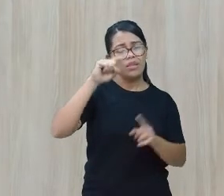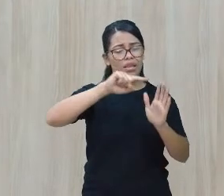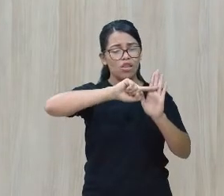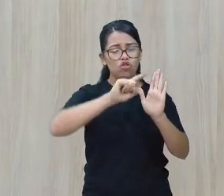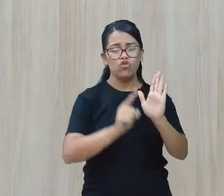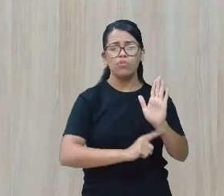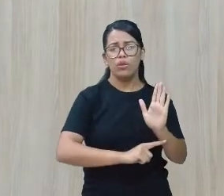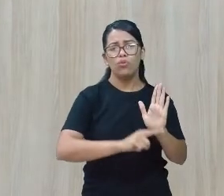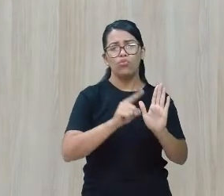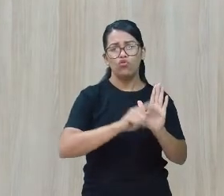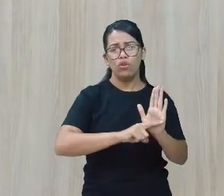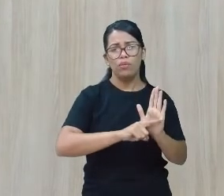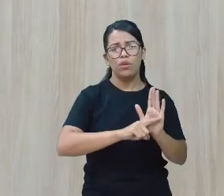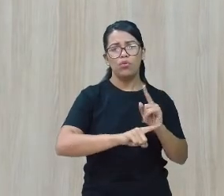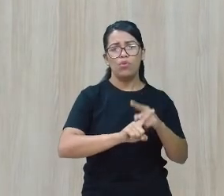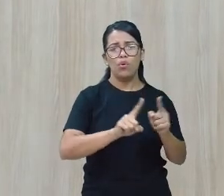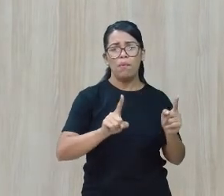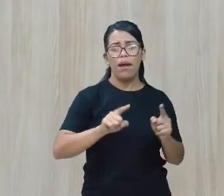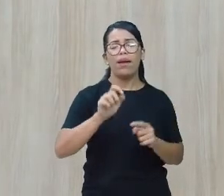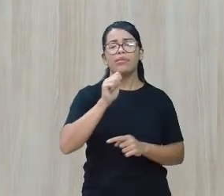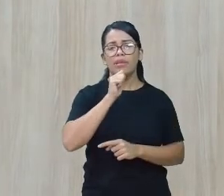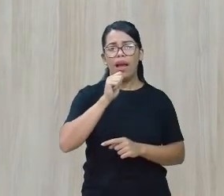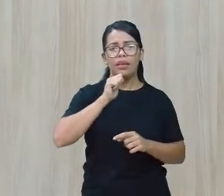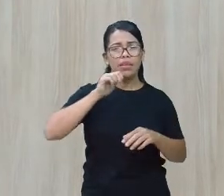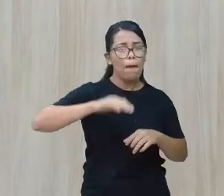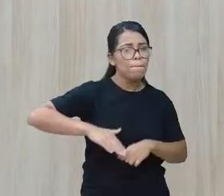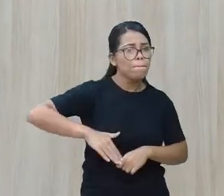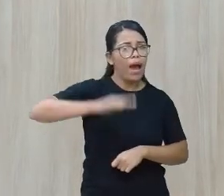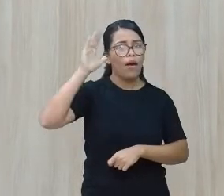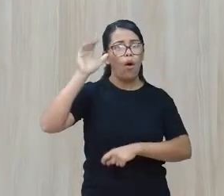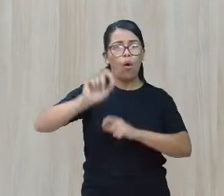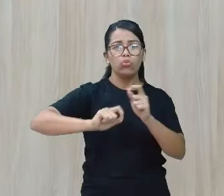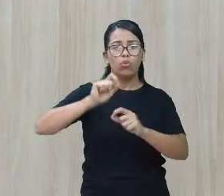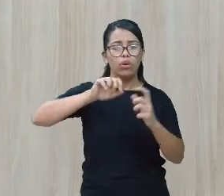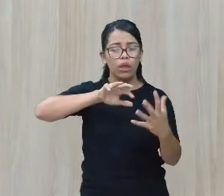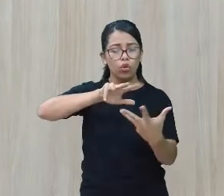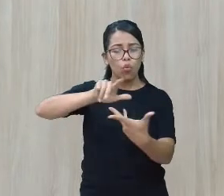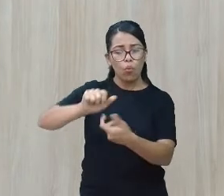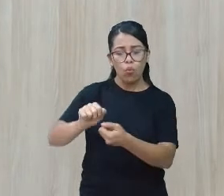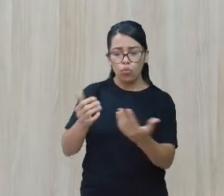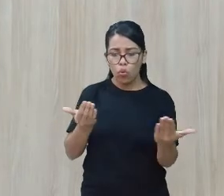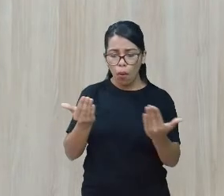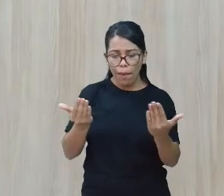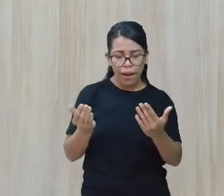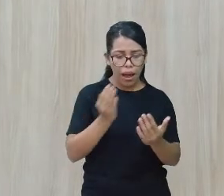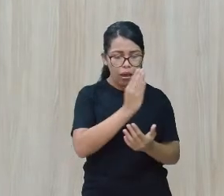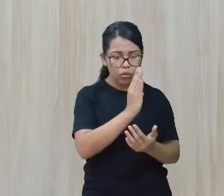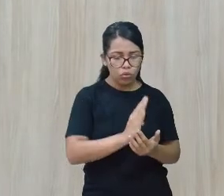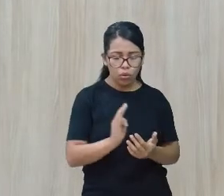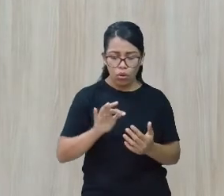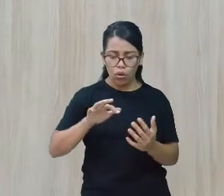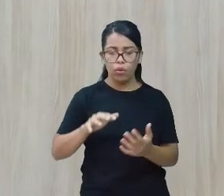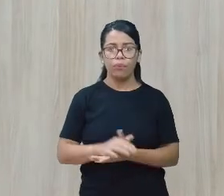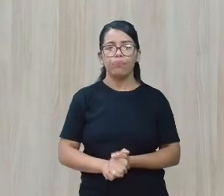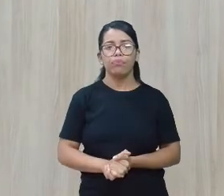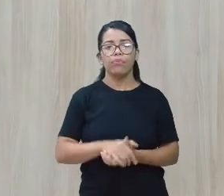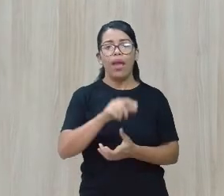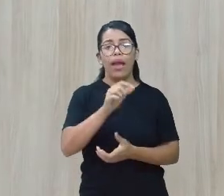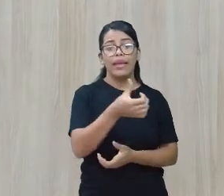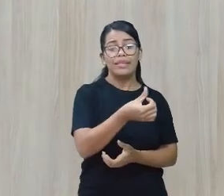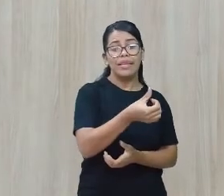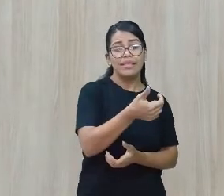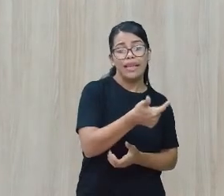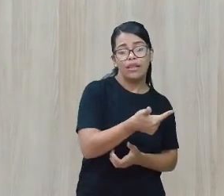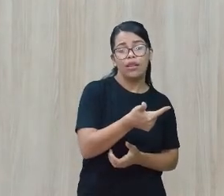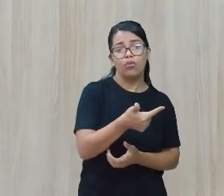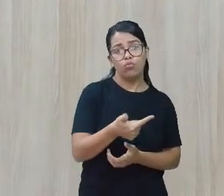a taxa do Brasil ainda está maior do que a taxa mundial. No Brasil, 62 grávidas para 1.000 jovens